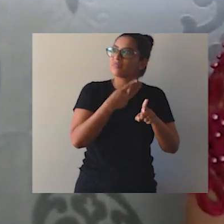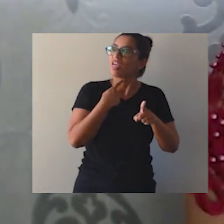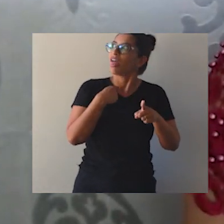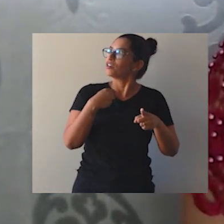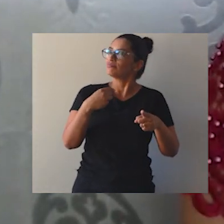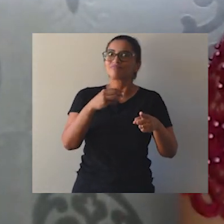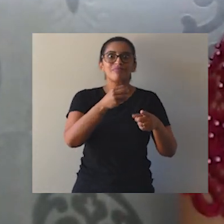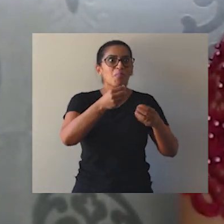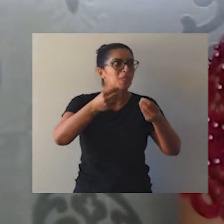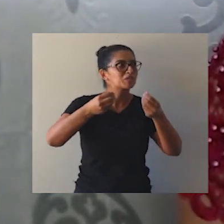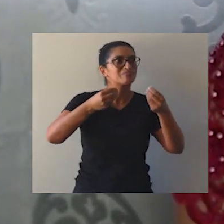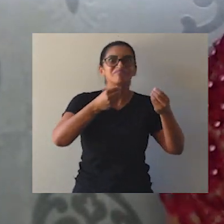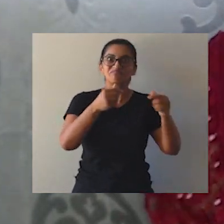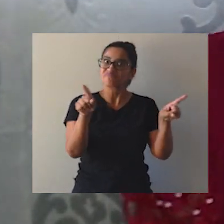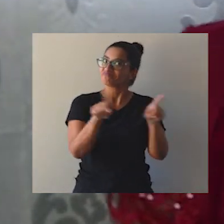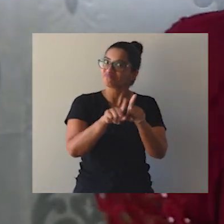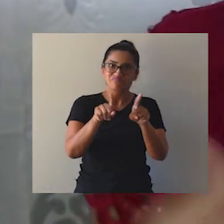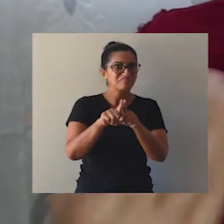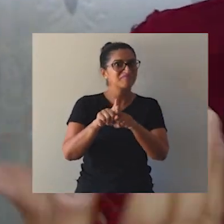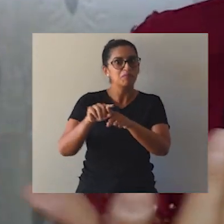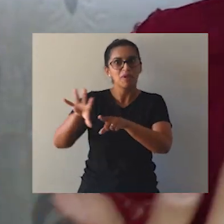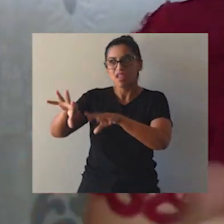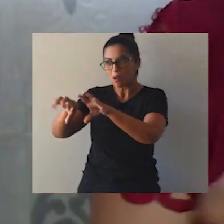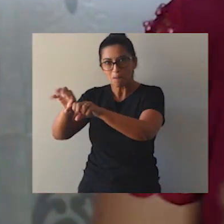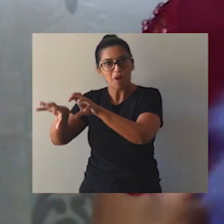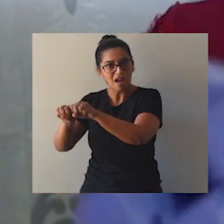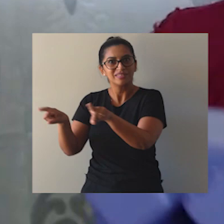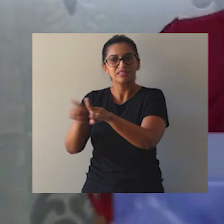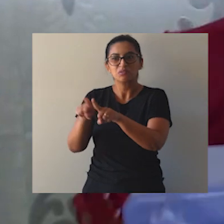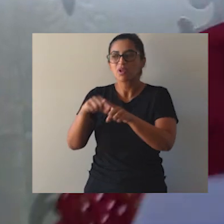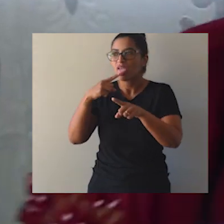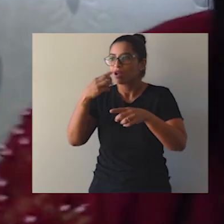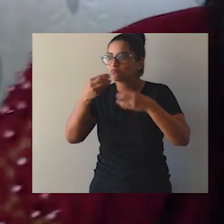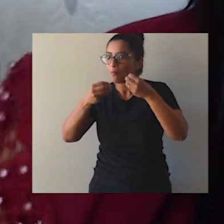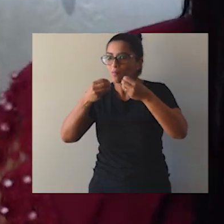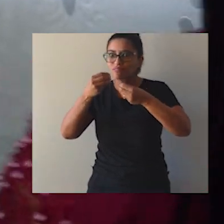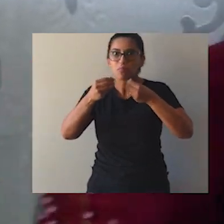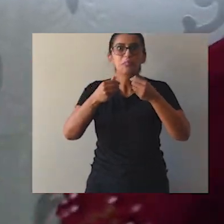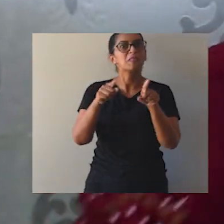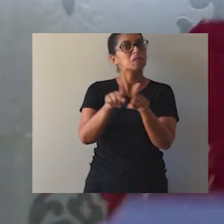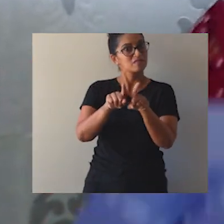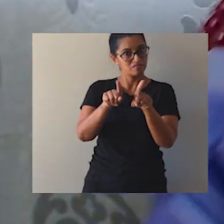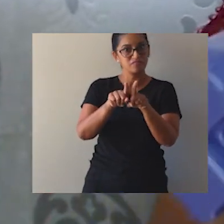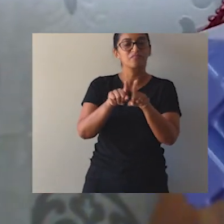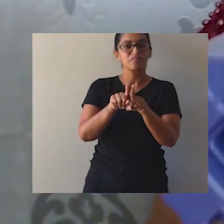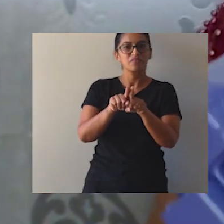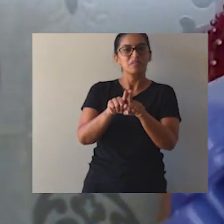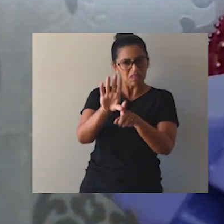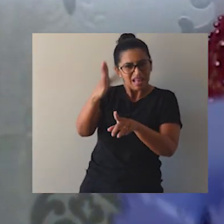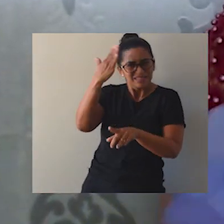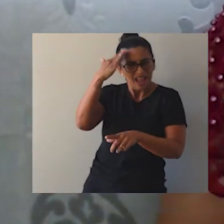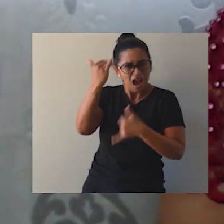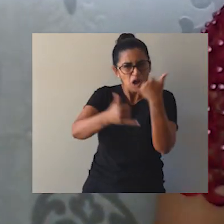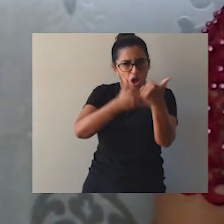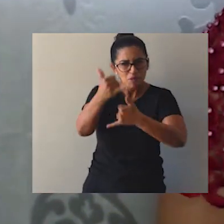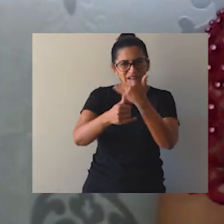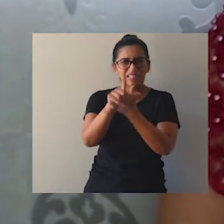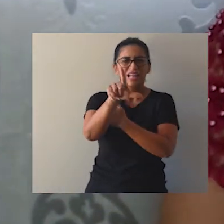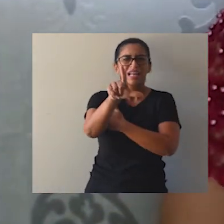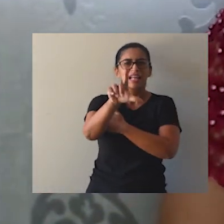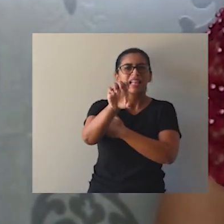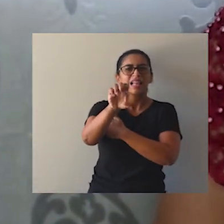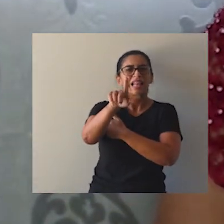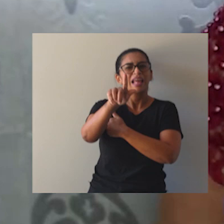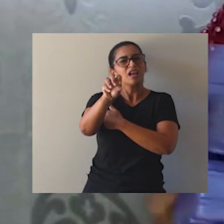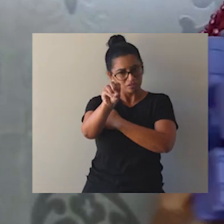eu prefiro o maior, né? Porque, assim, como a gente trabalha mais sensorial, então, geralmente, por exemplo, com o Braille, o que